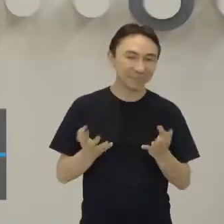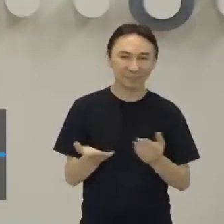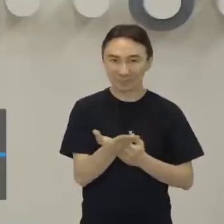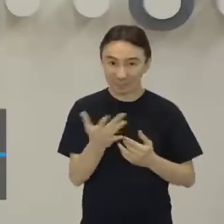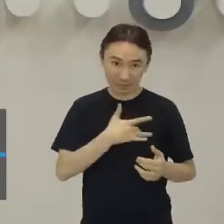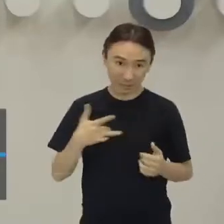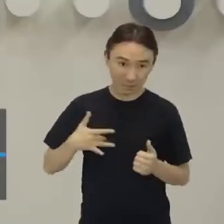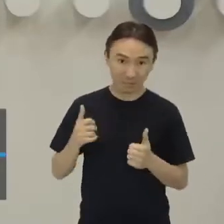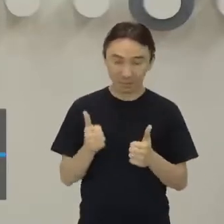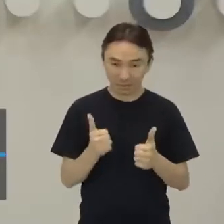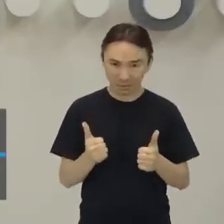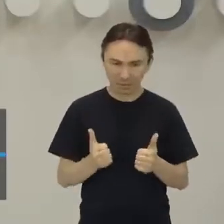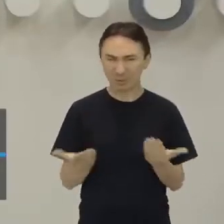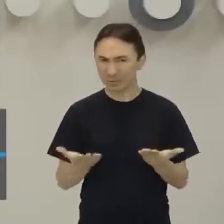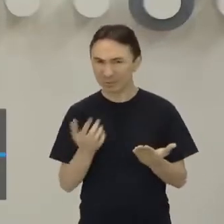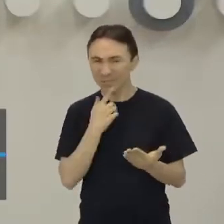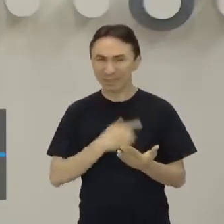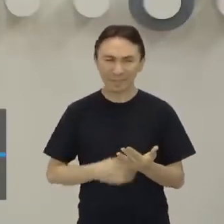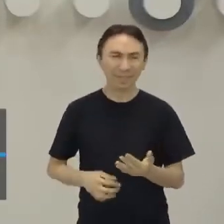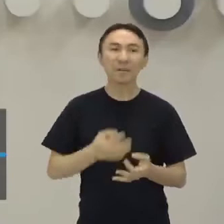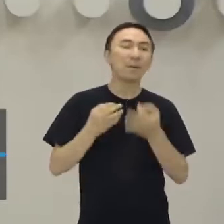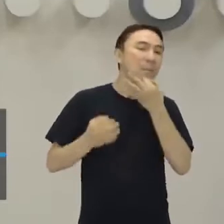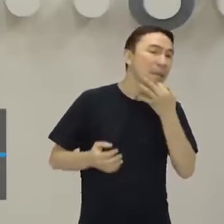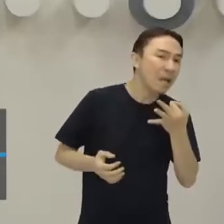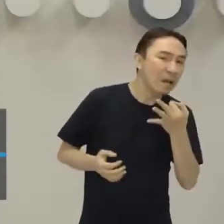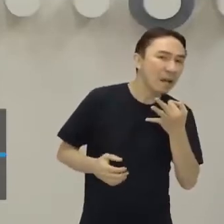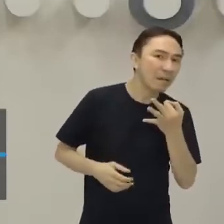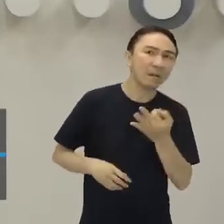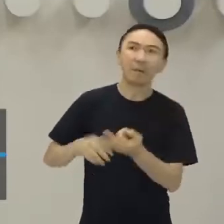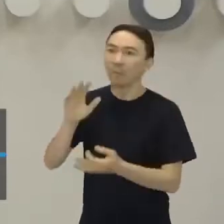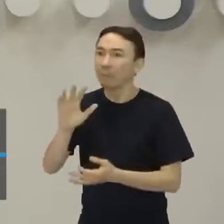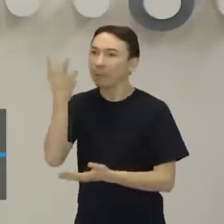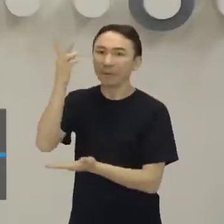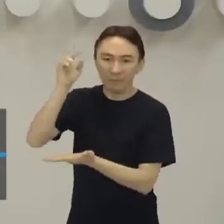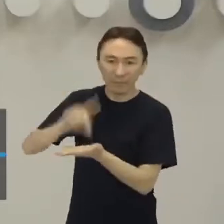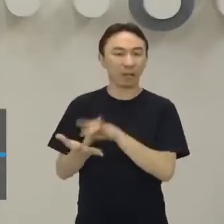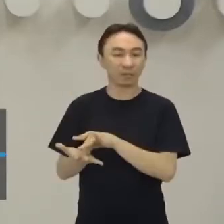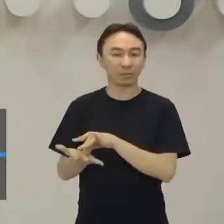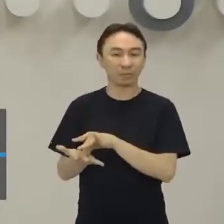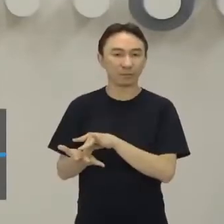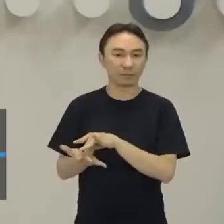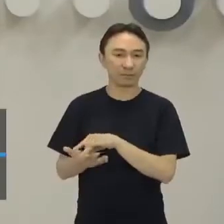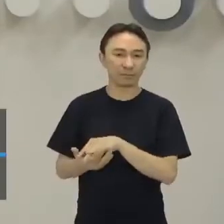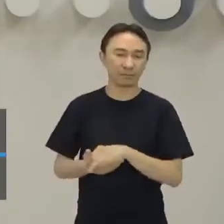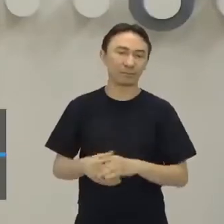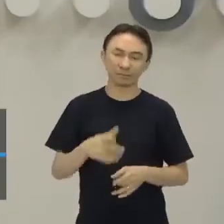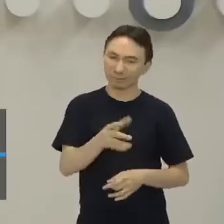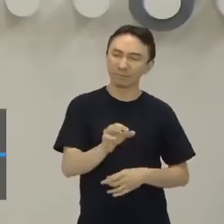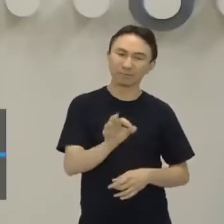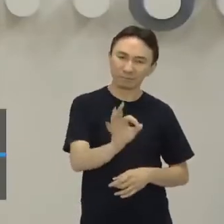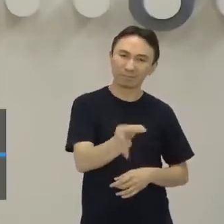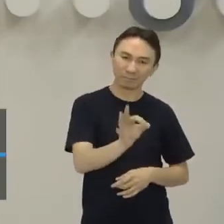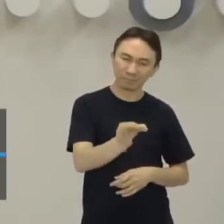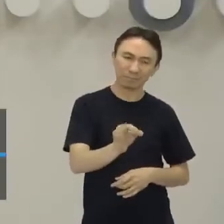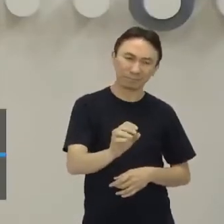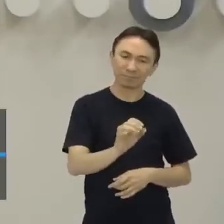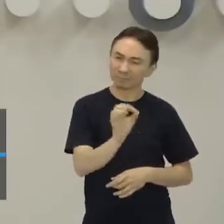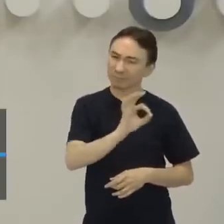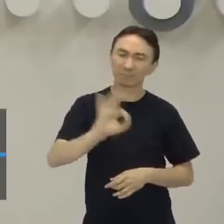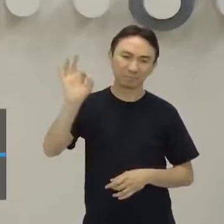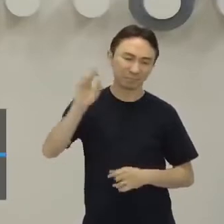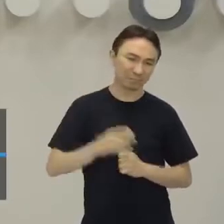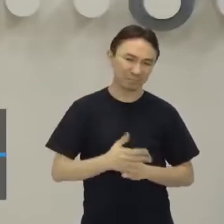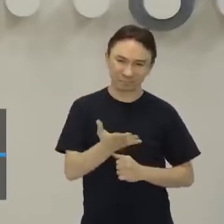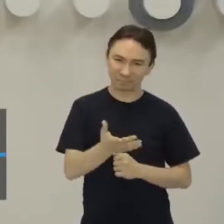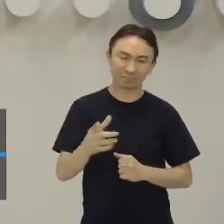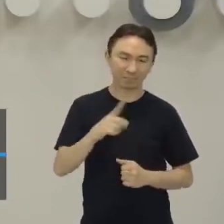sobre fato ou opinião. Será que é a mesma coisa, um fato e uma opinião? As definições ou exemplos, eles conseguiram